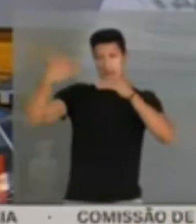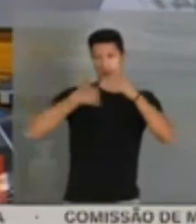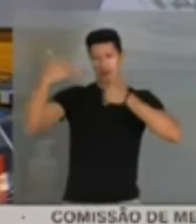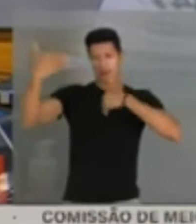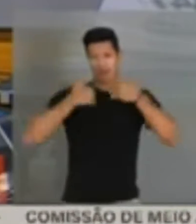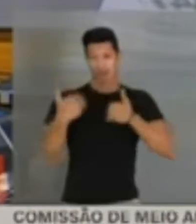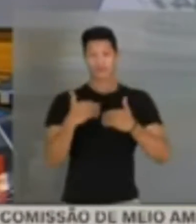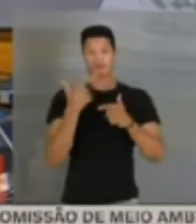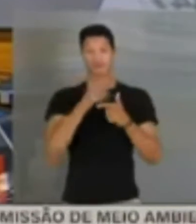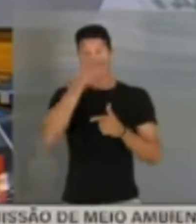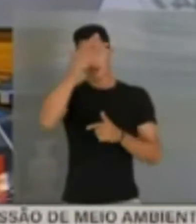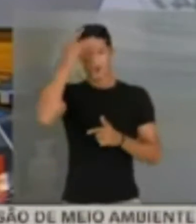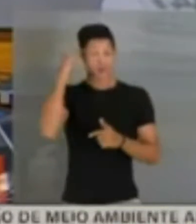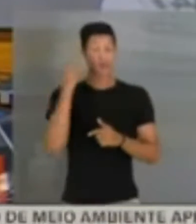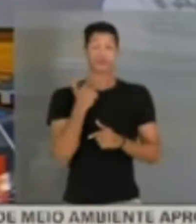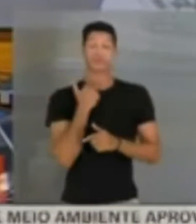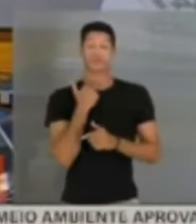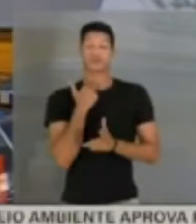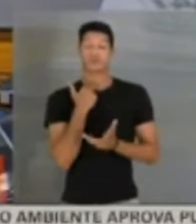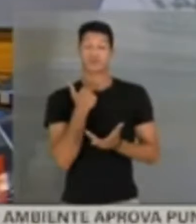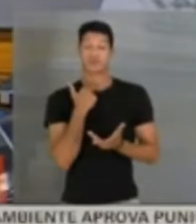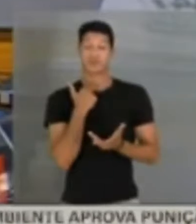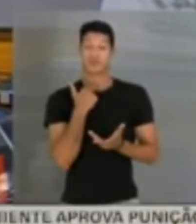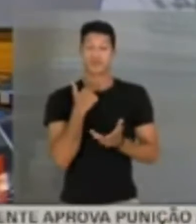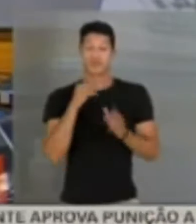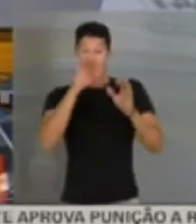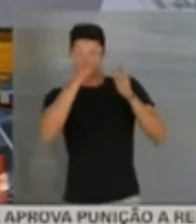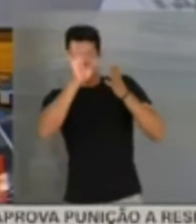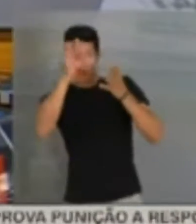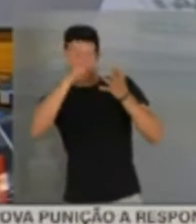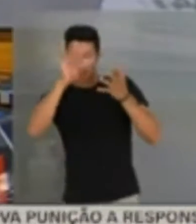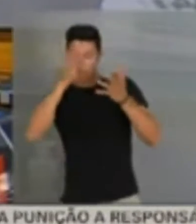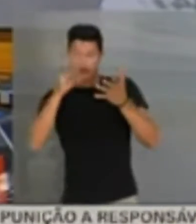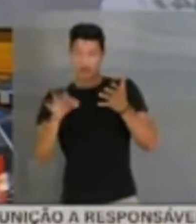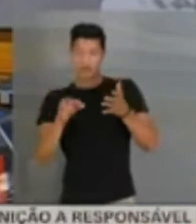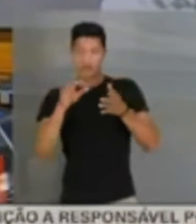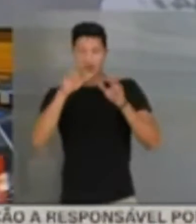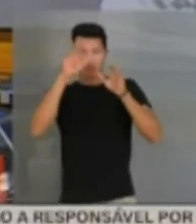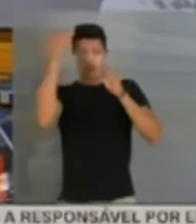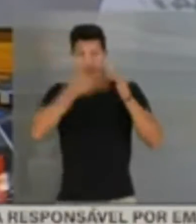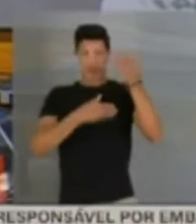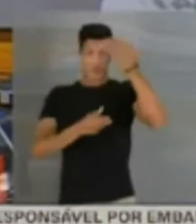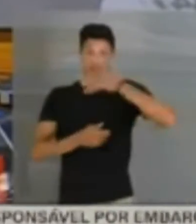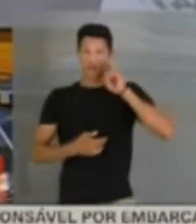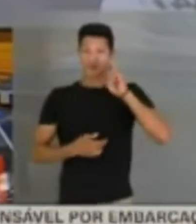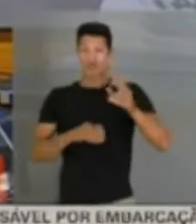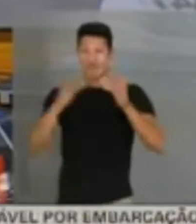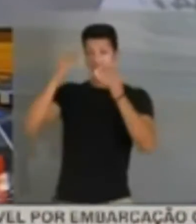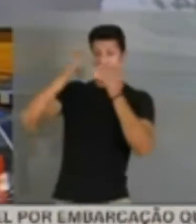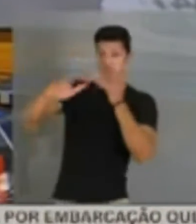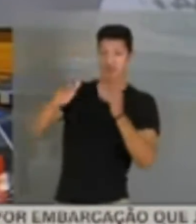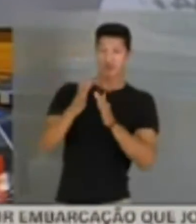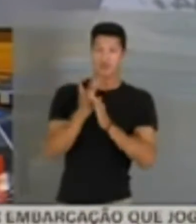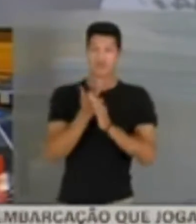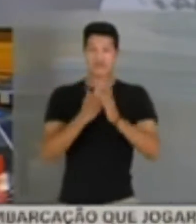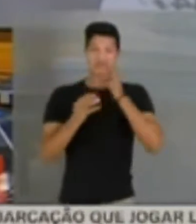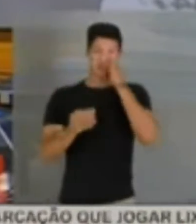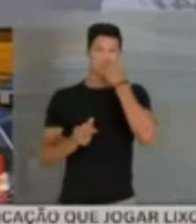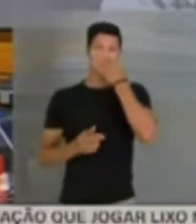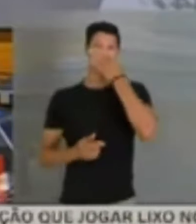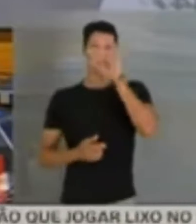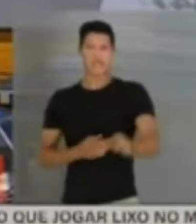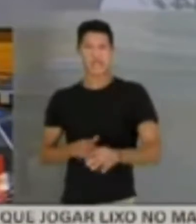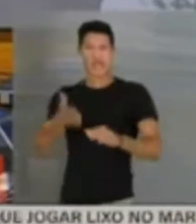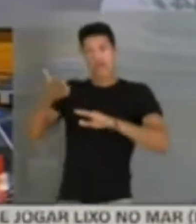única, sem que as pessoas pudessem checar, conferir, discordar,